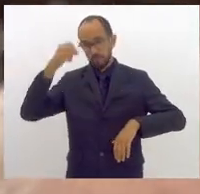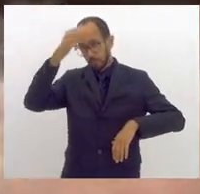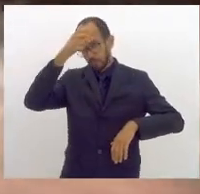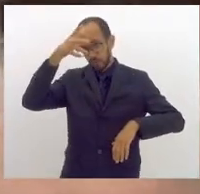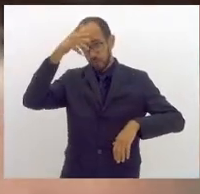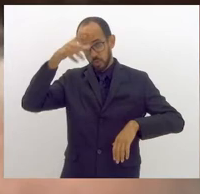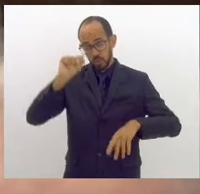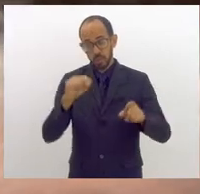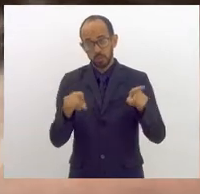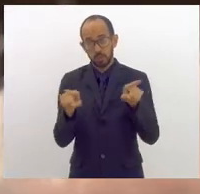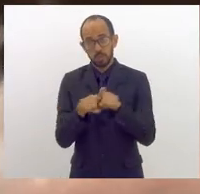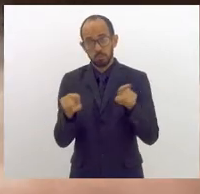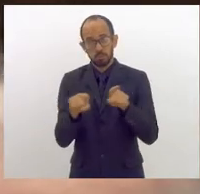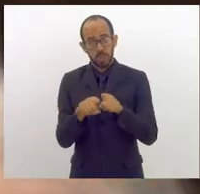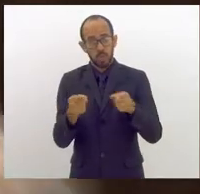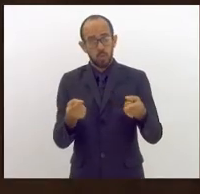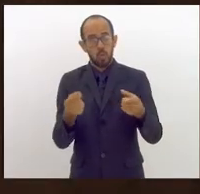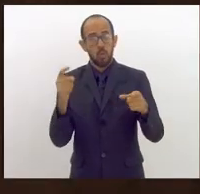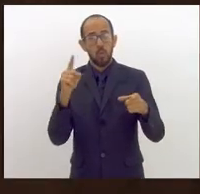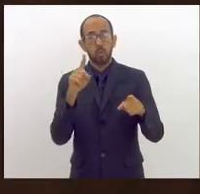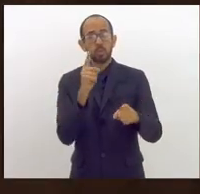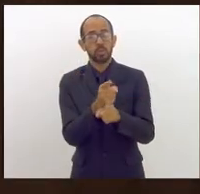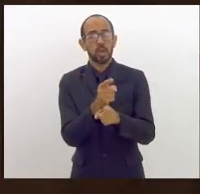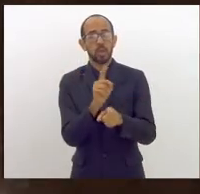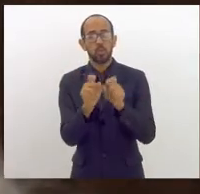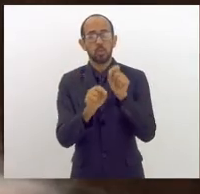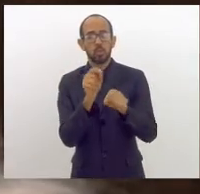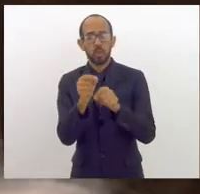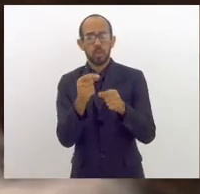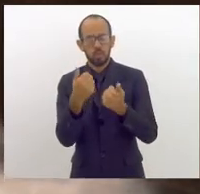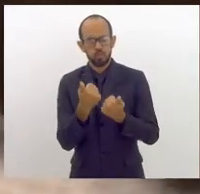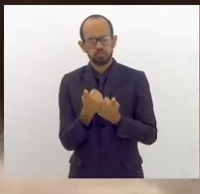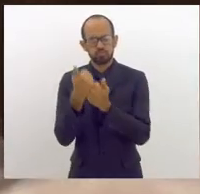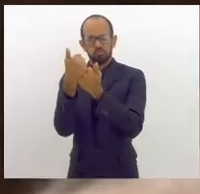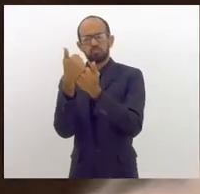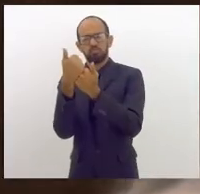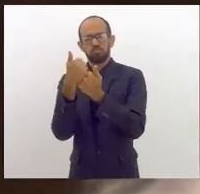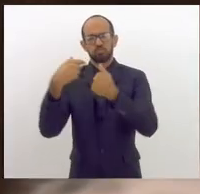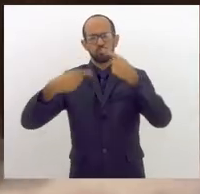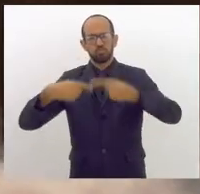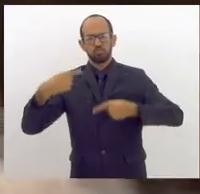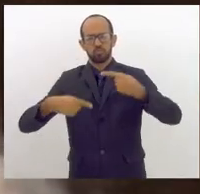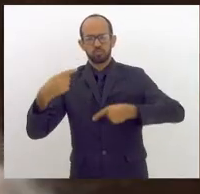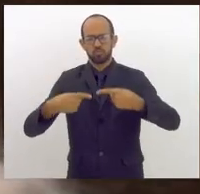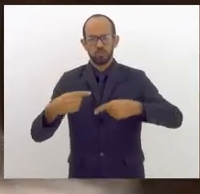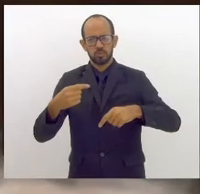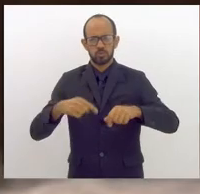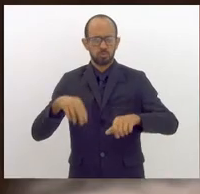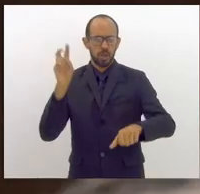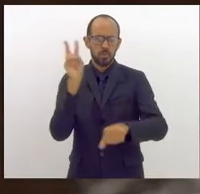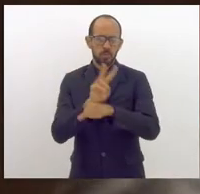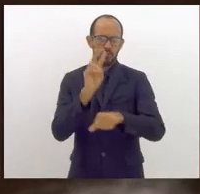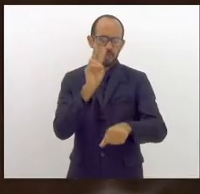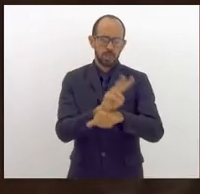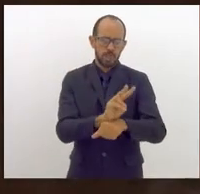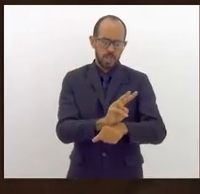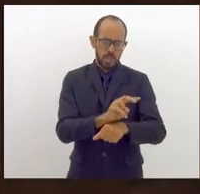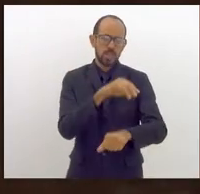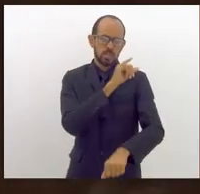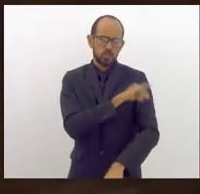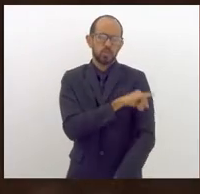encontrei não só um aliado político que tava preparado para defender a cidade do Rio de Janeiro